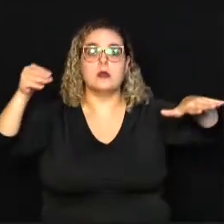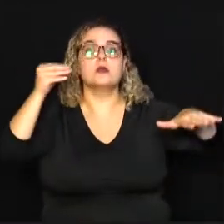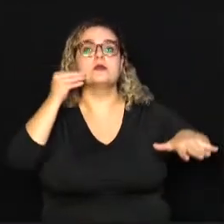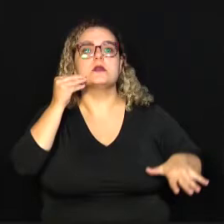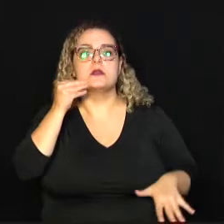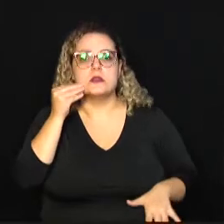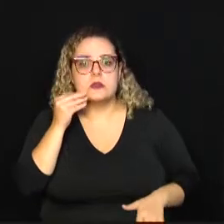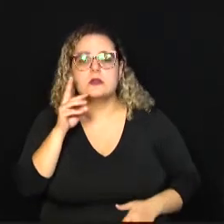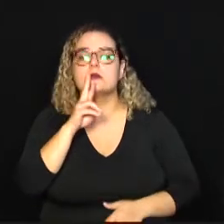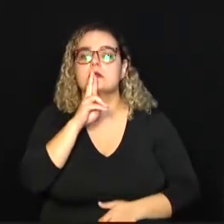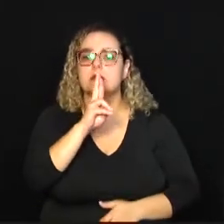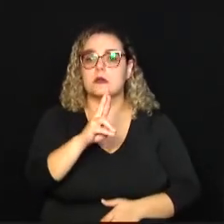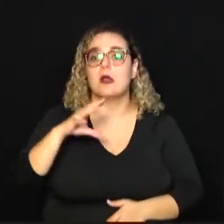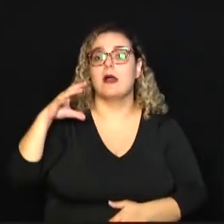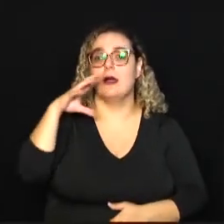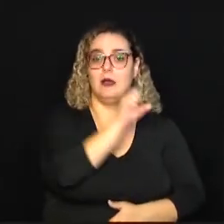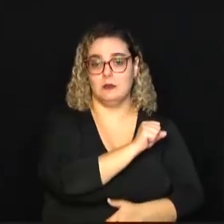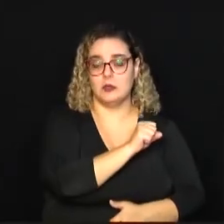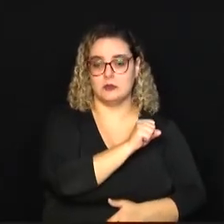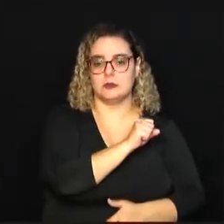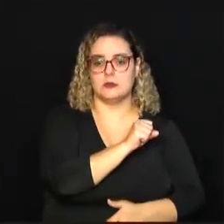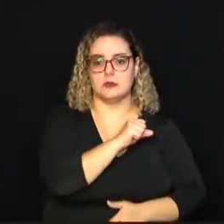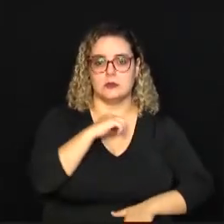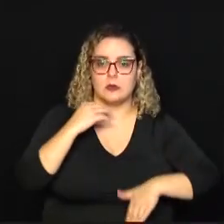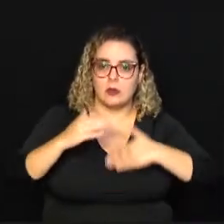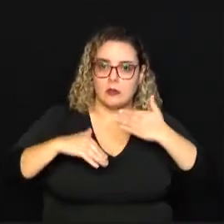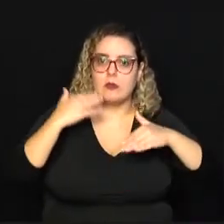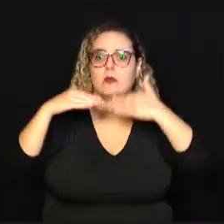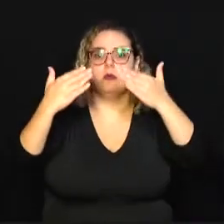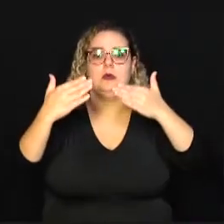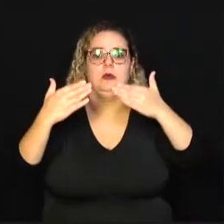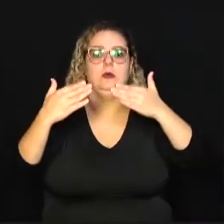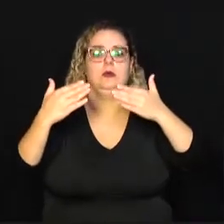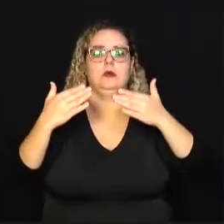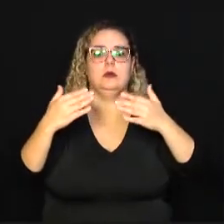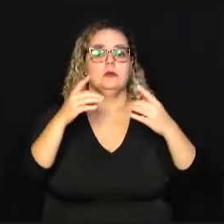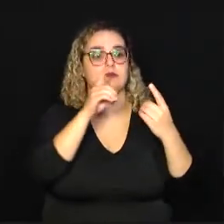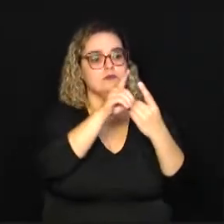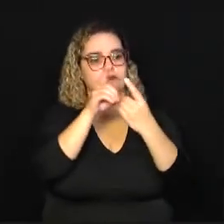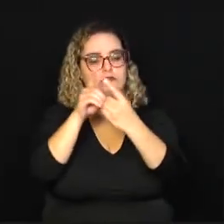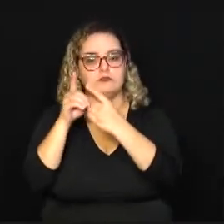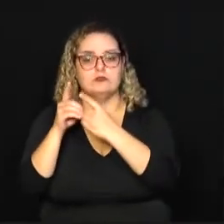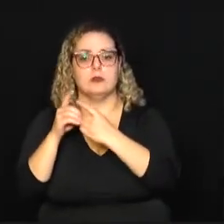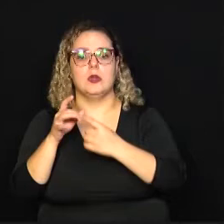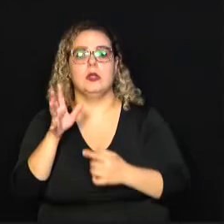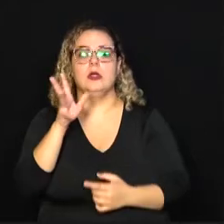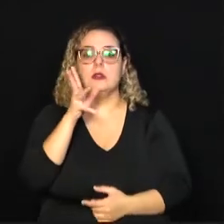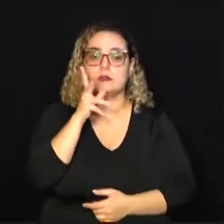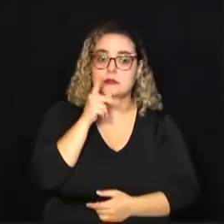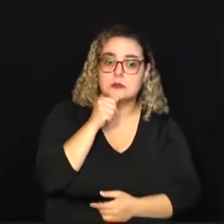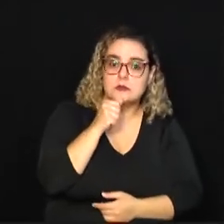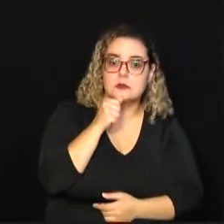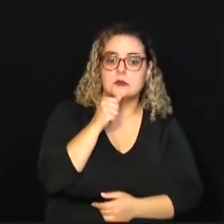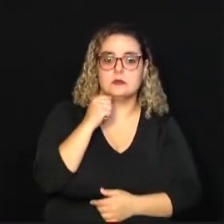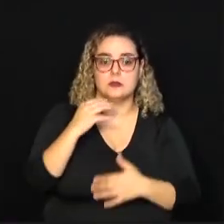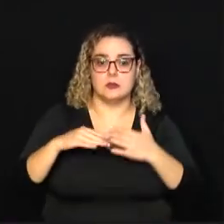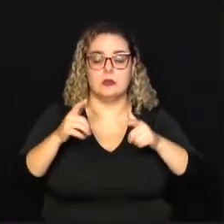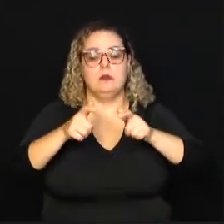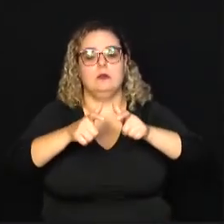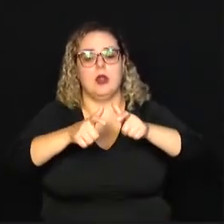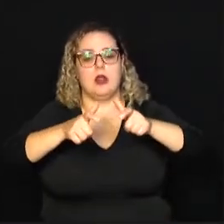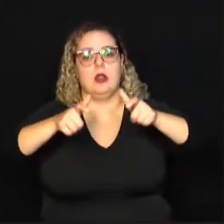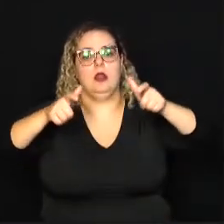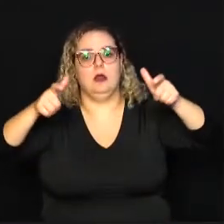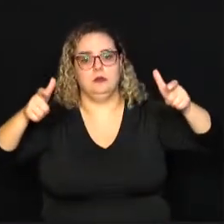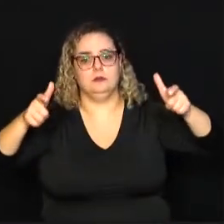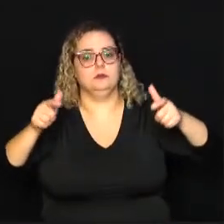de resultados rápidos, na medida em que vai aumentando o número de casos, a gente vê que a demora para o resultado dos PCRs está aumentando, né, não dá